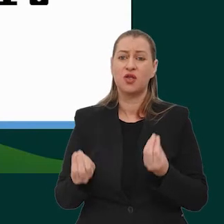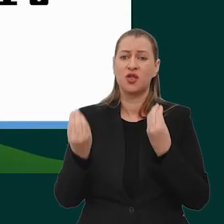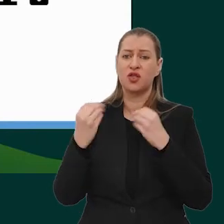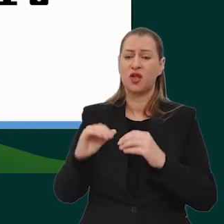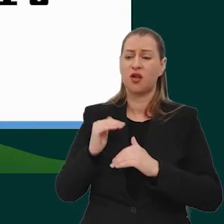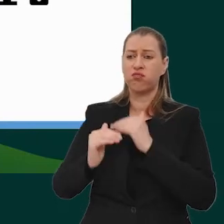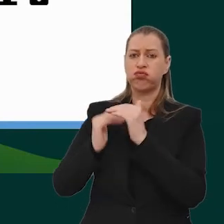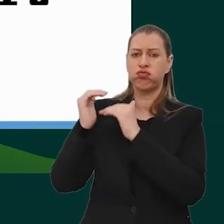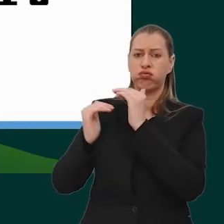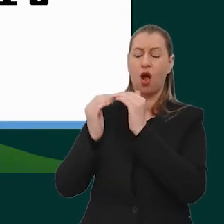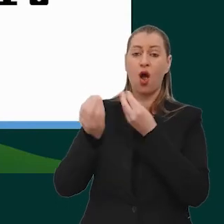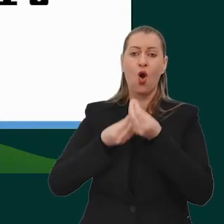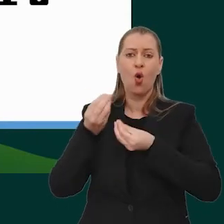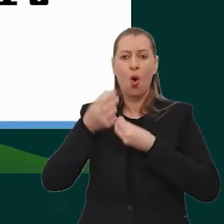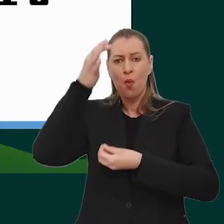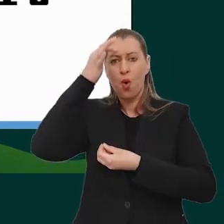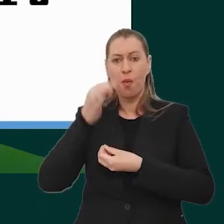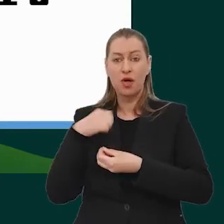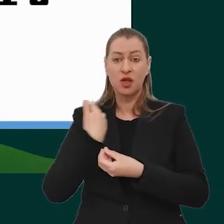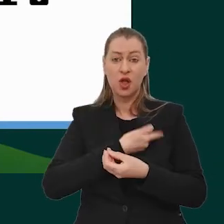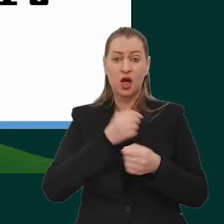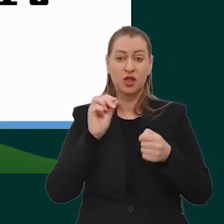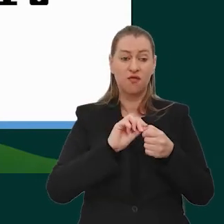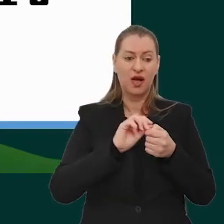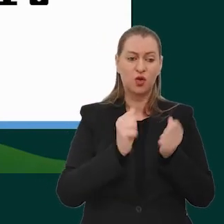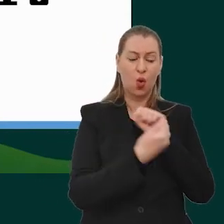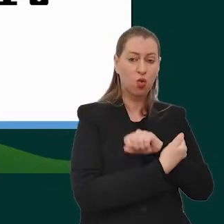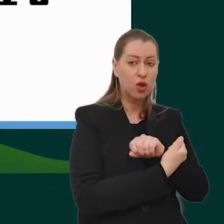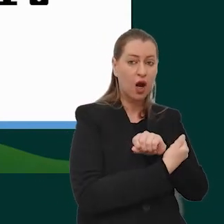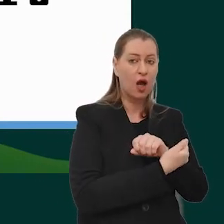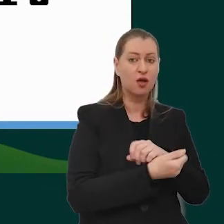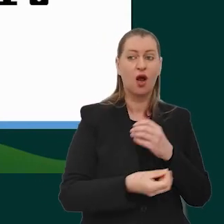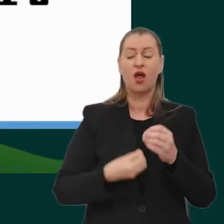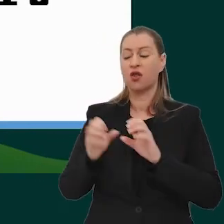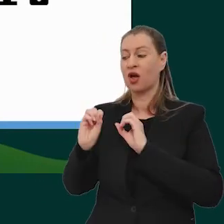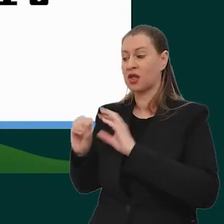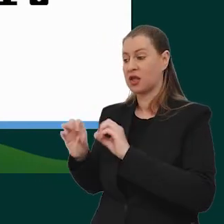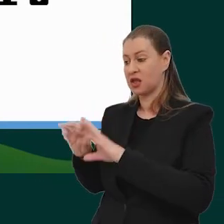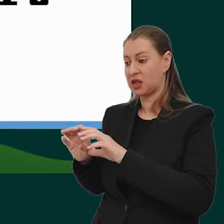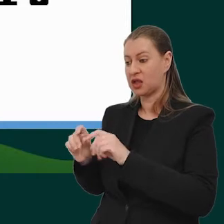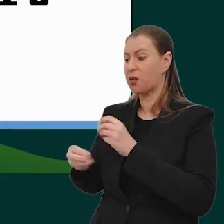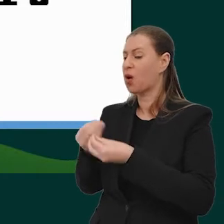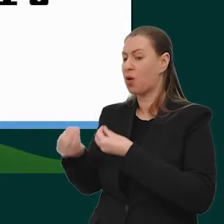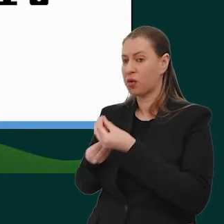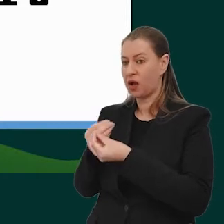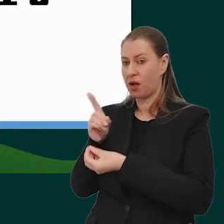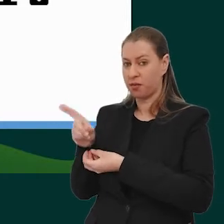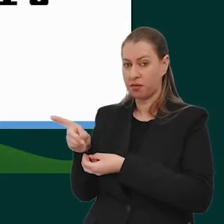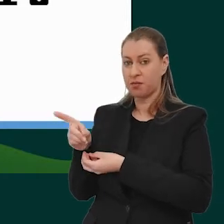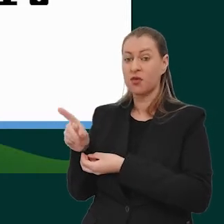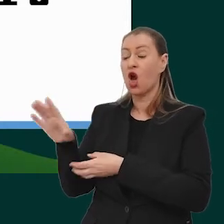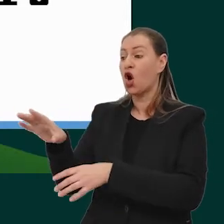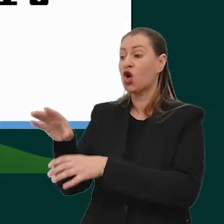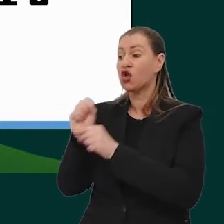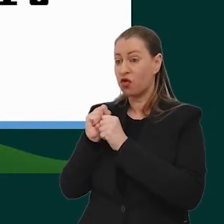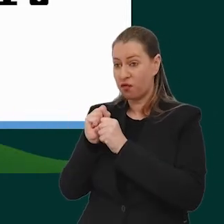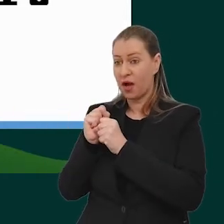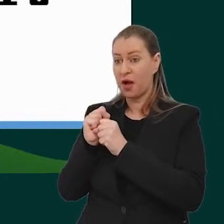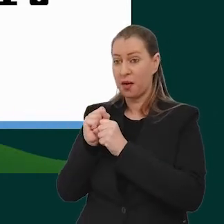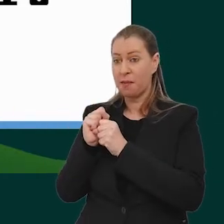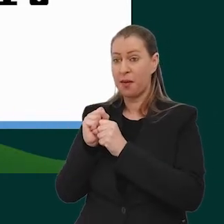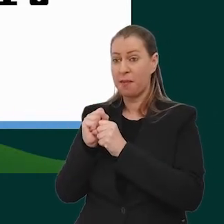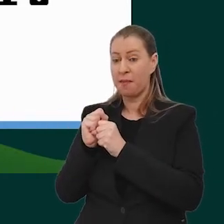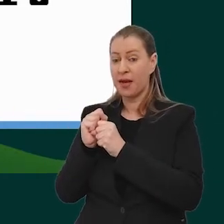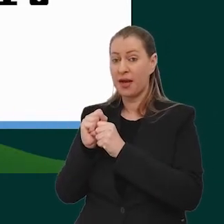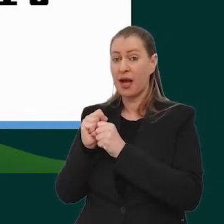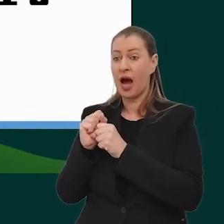a escala de compreensão que a gente faz ao contrário. A gente ensina para ele, olha, tu vai pegar o processo para